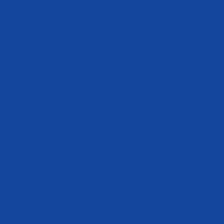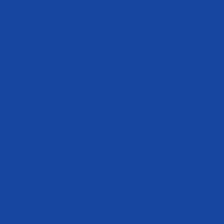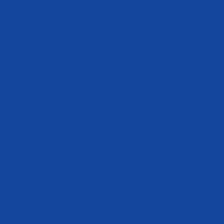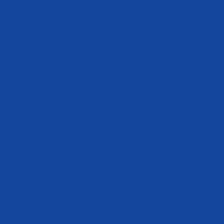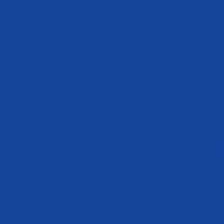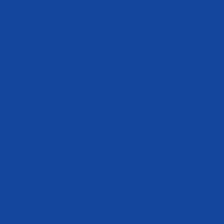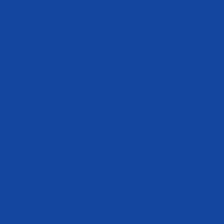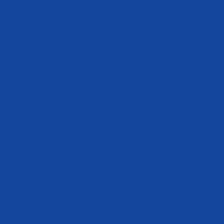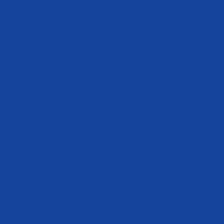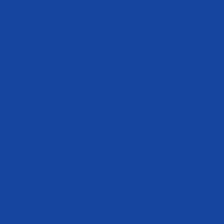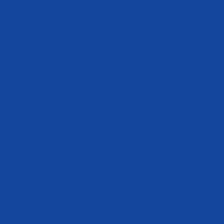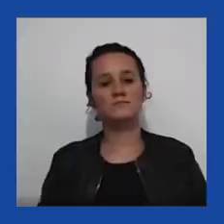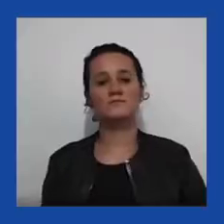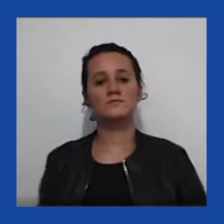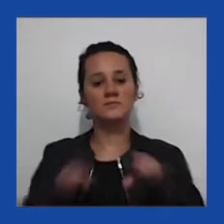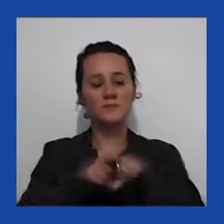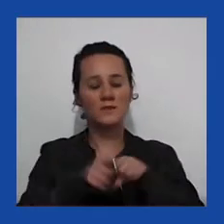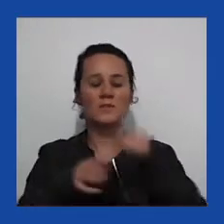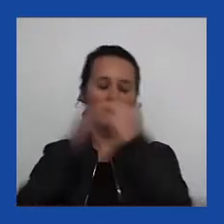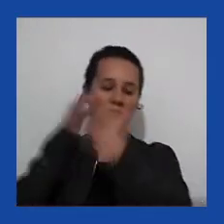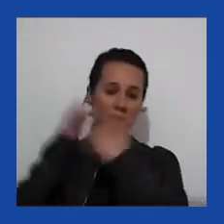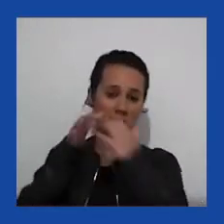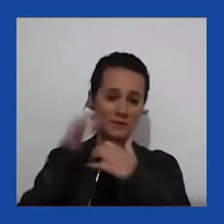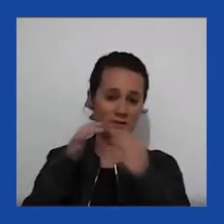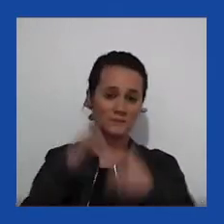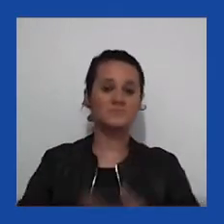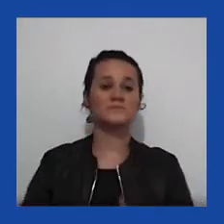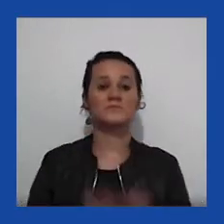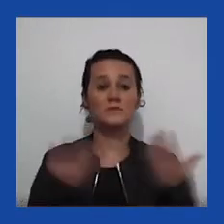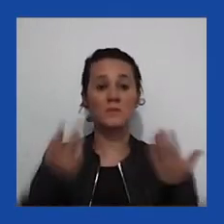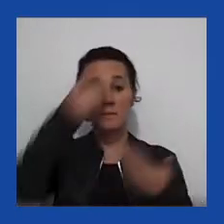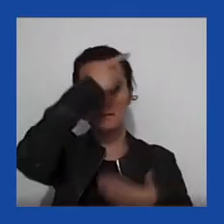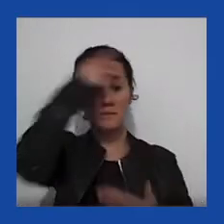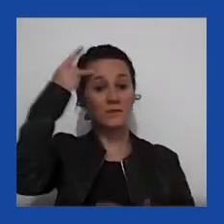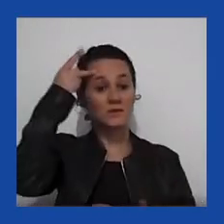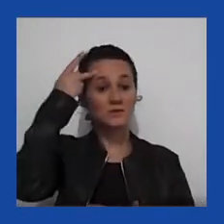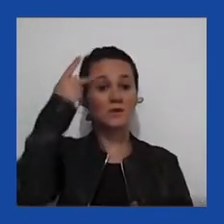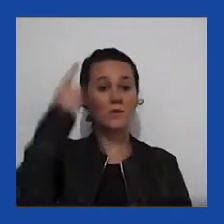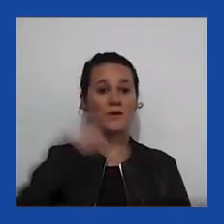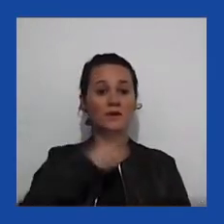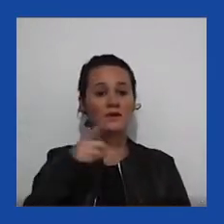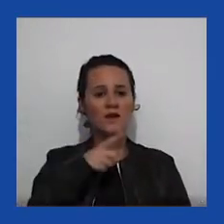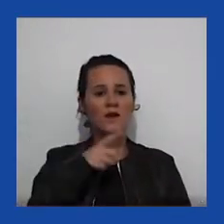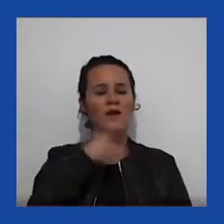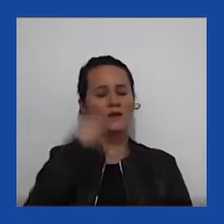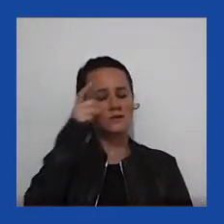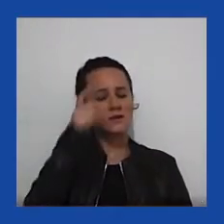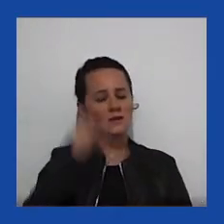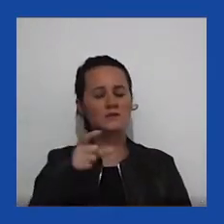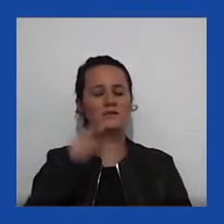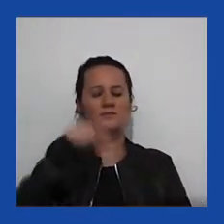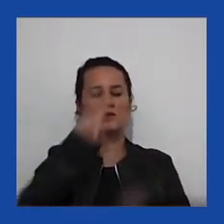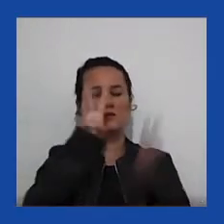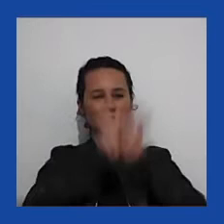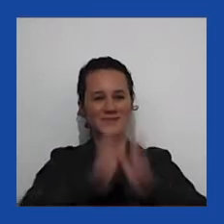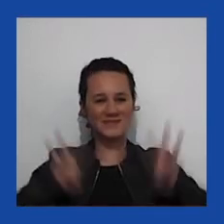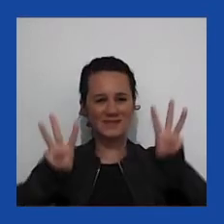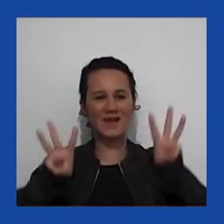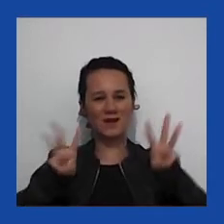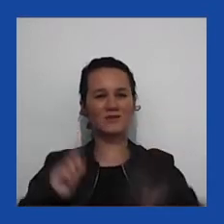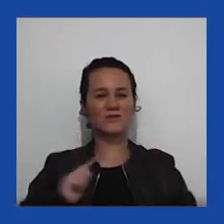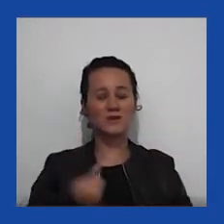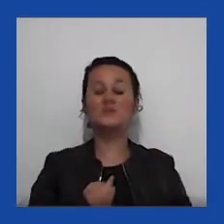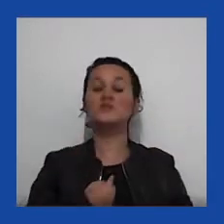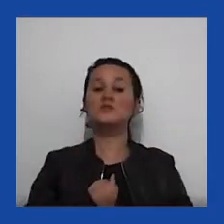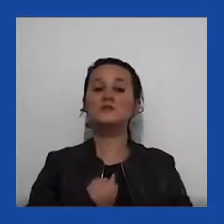e também pelas nossas empresas, né? Para quem tiver interesse nessas iniciativas, no site da Votorantim a gente tem